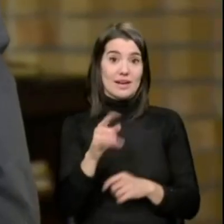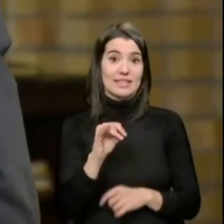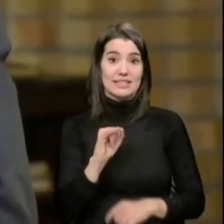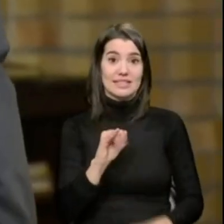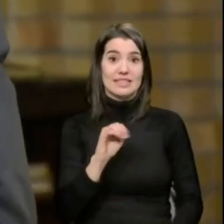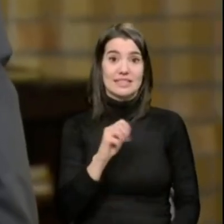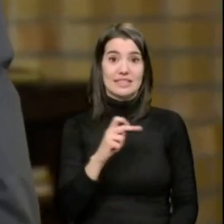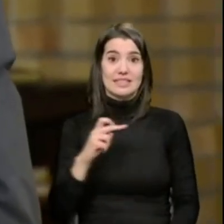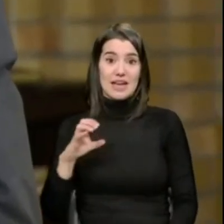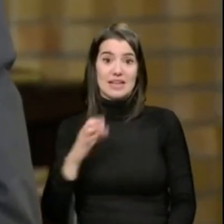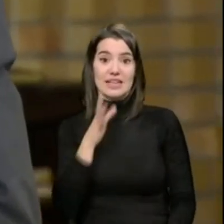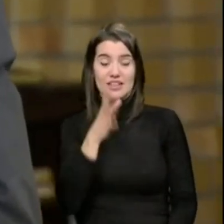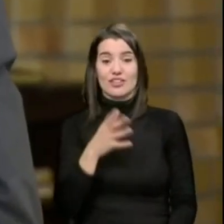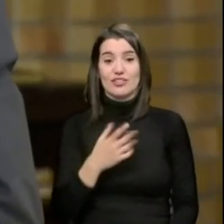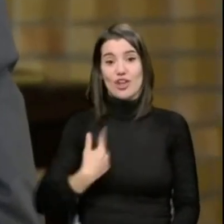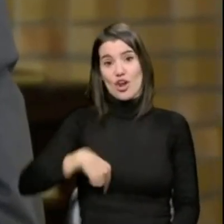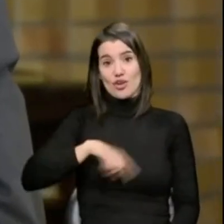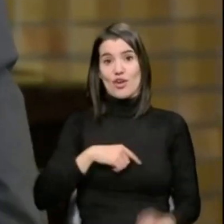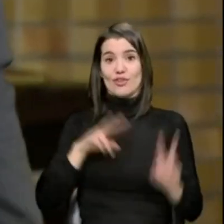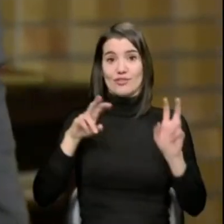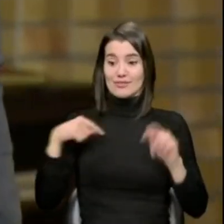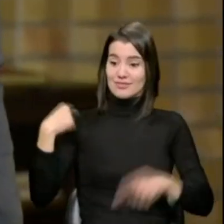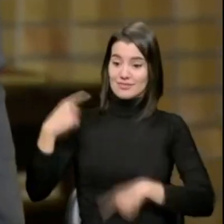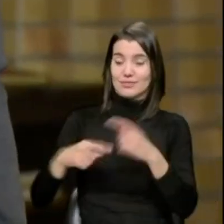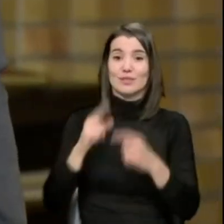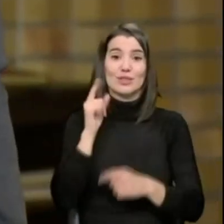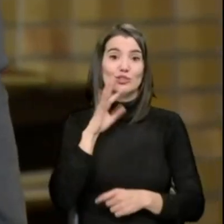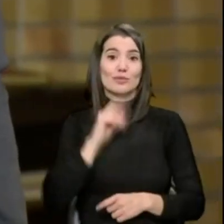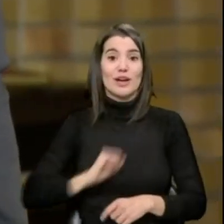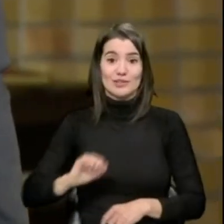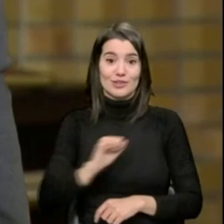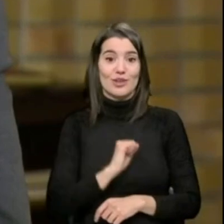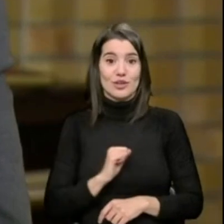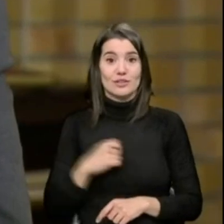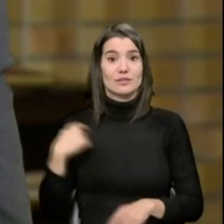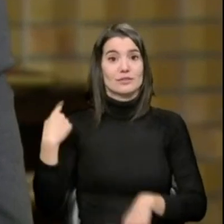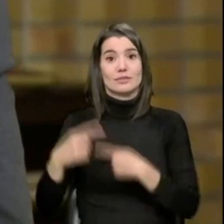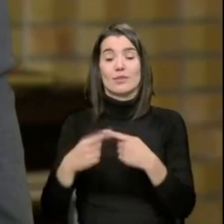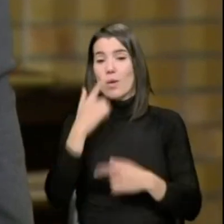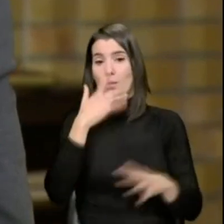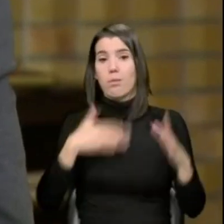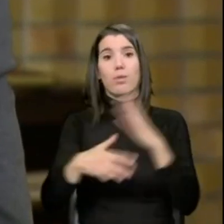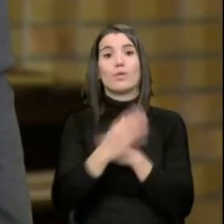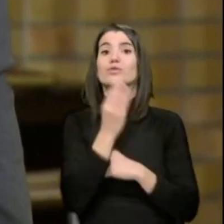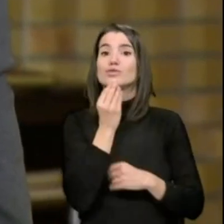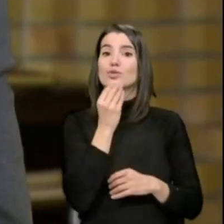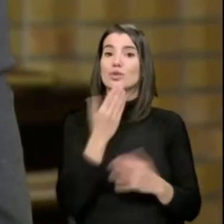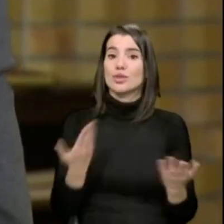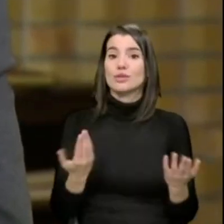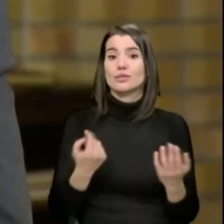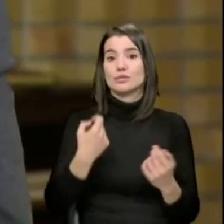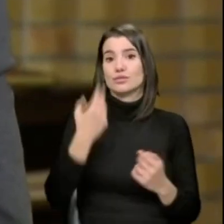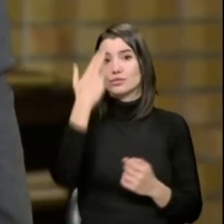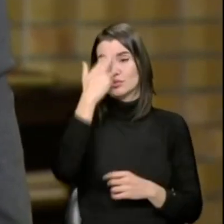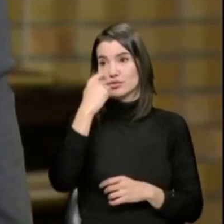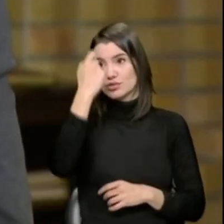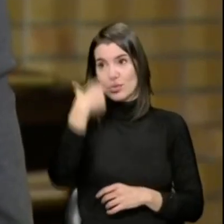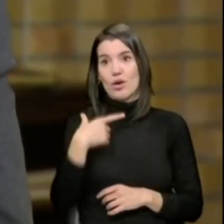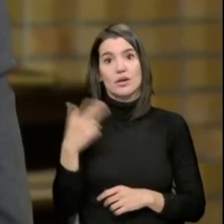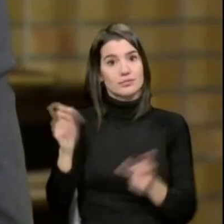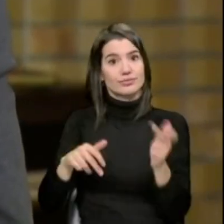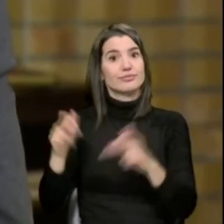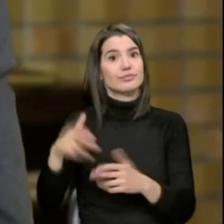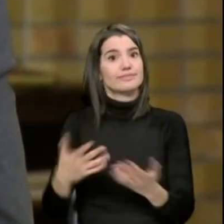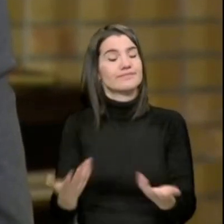nós descendemos, chamamos aliás os nossos pais, de todo o povo judeu, toda a história que aconteceu